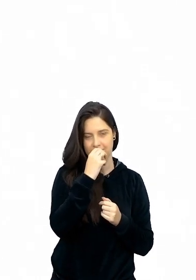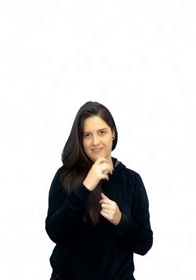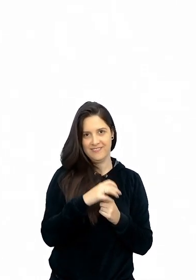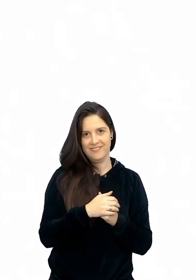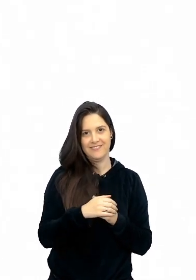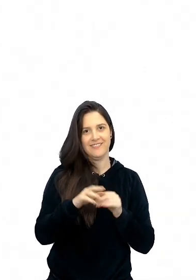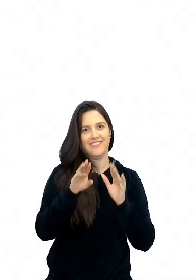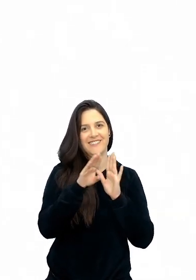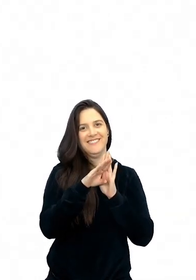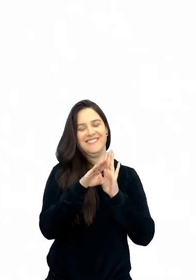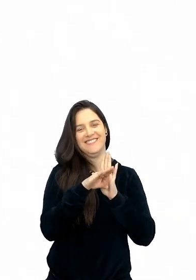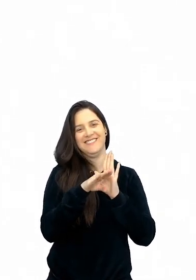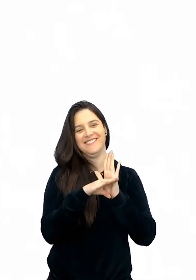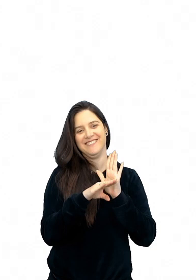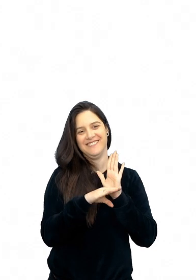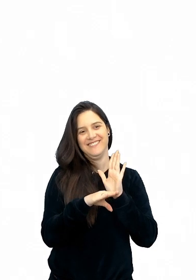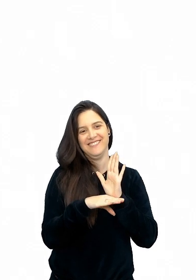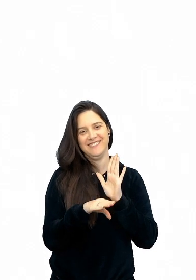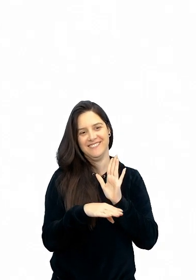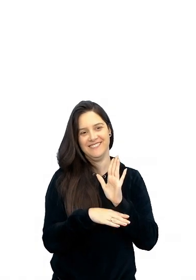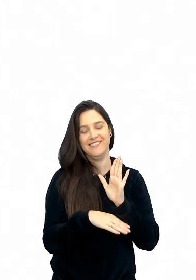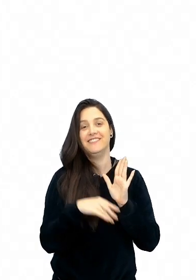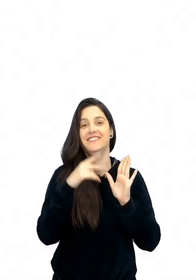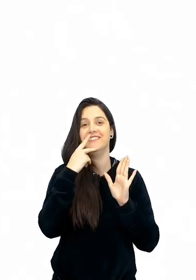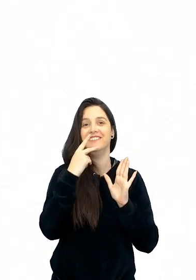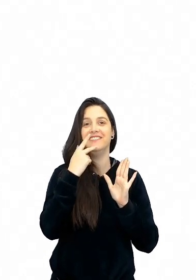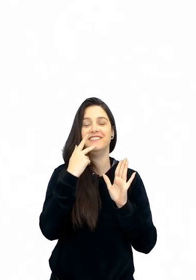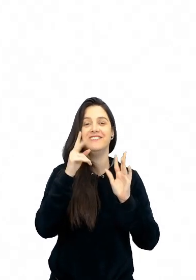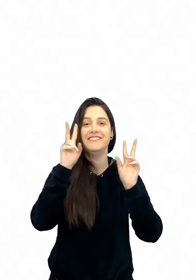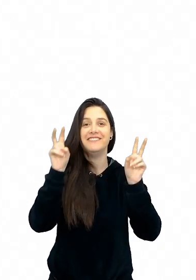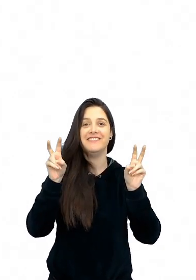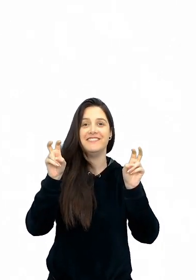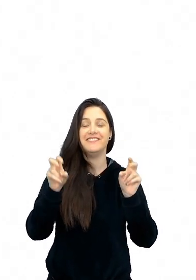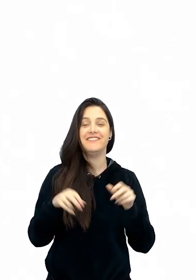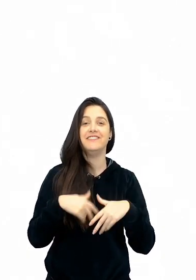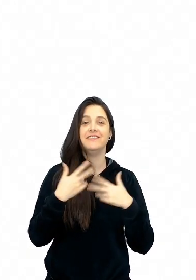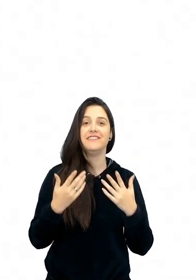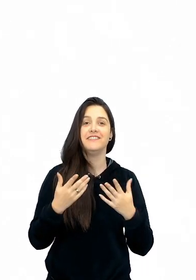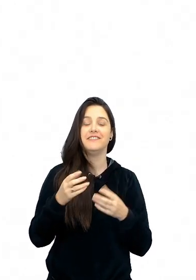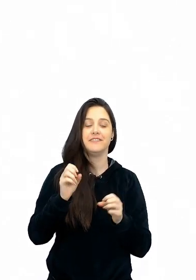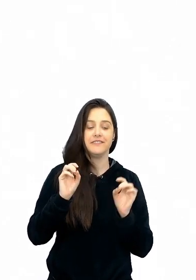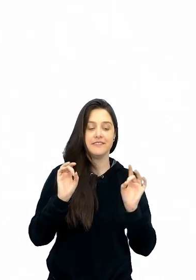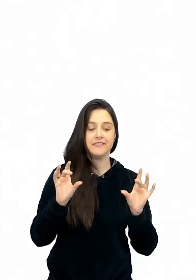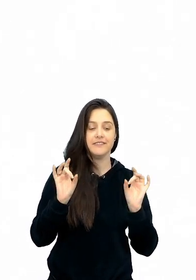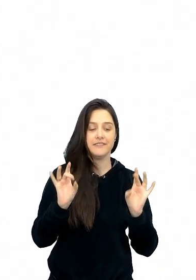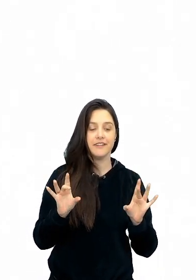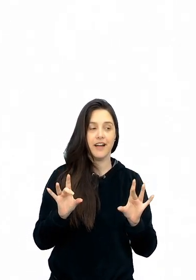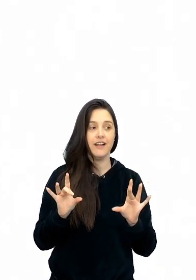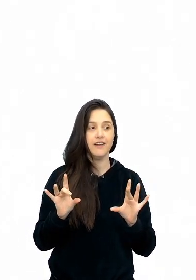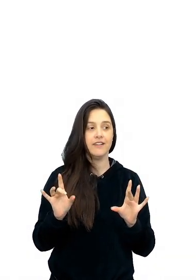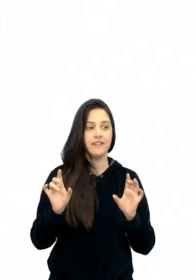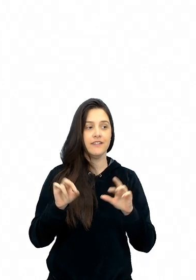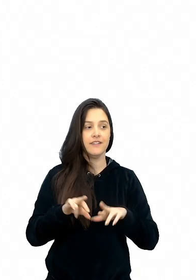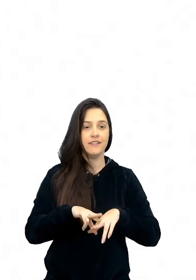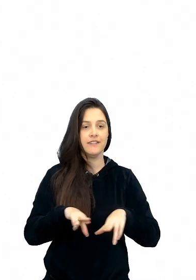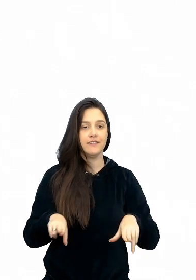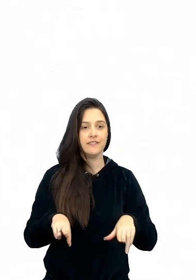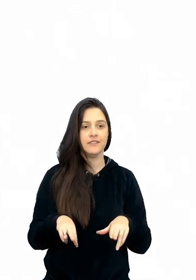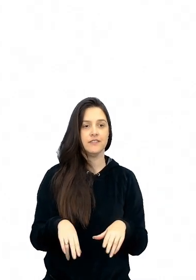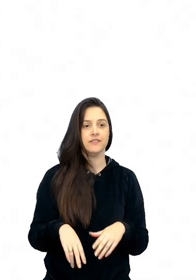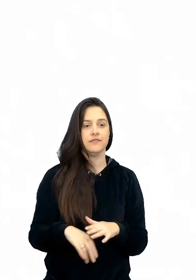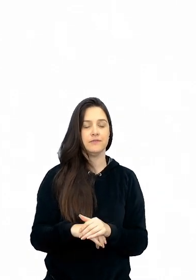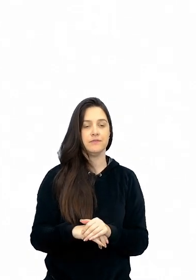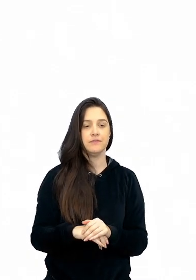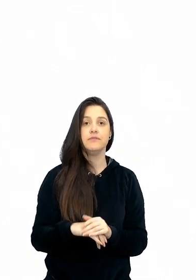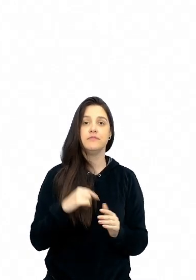Então, são esses temas, né, que a gente está falando sobre o conhecimento especializado do professor, né, de matemática,